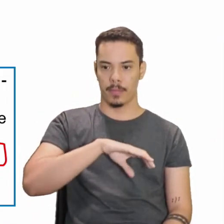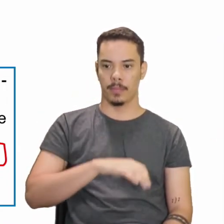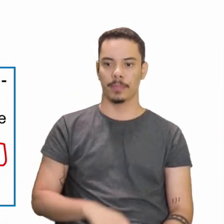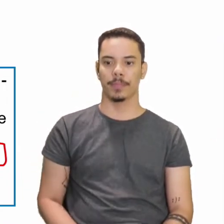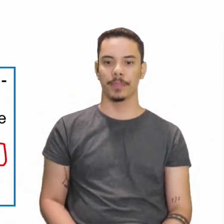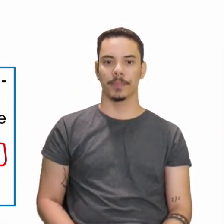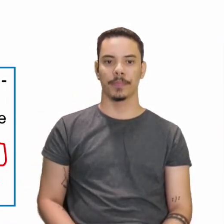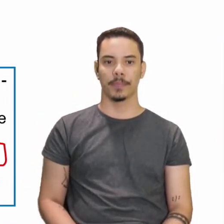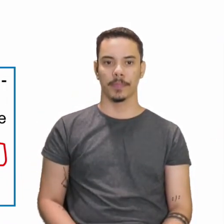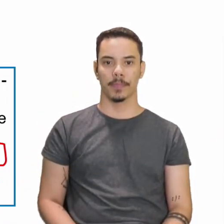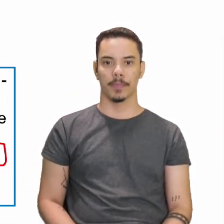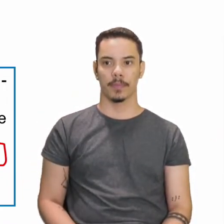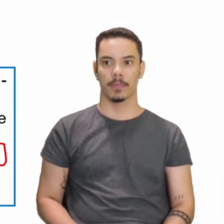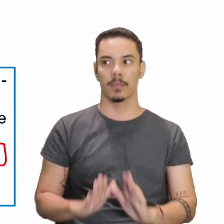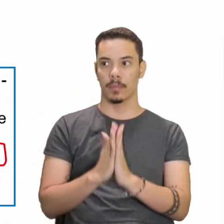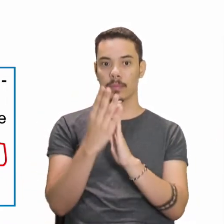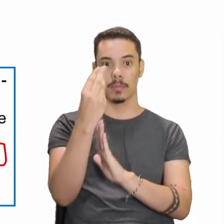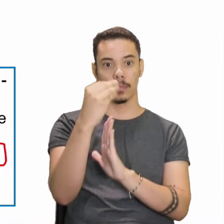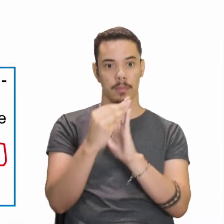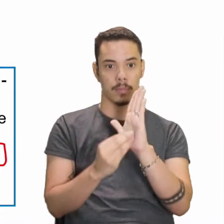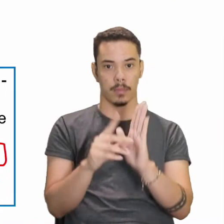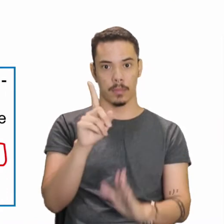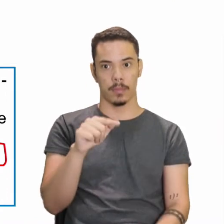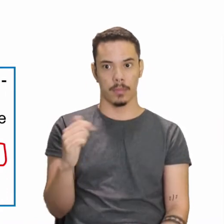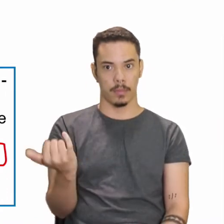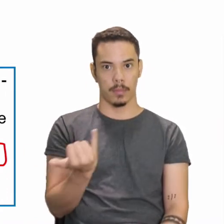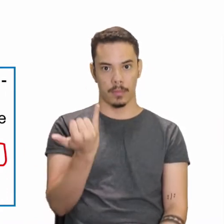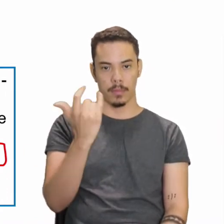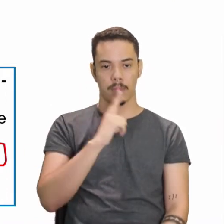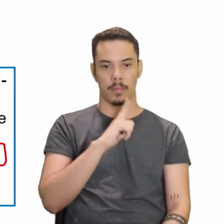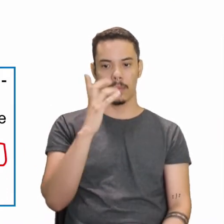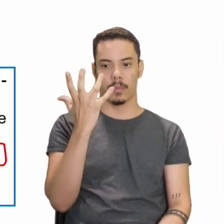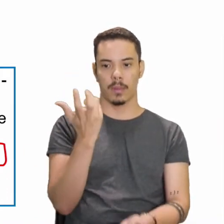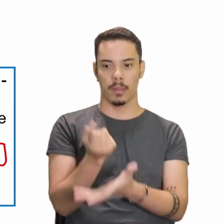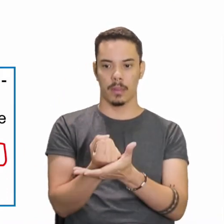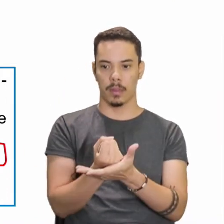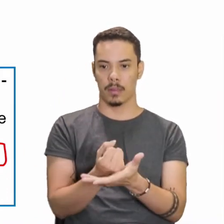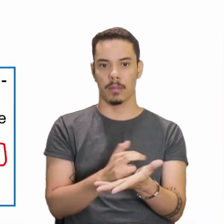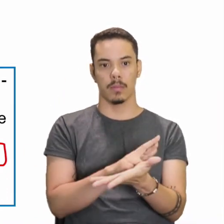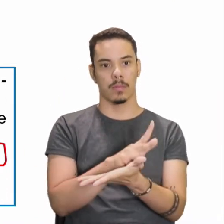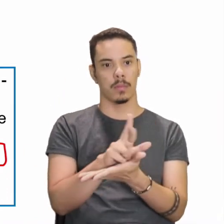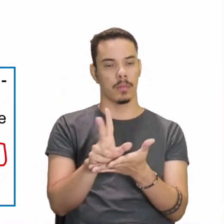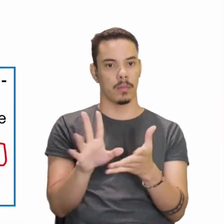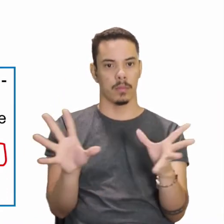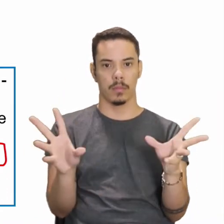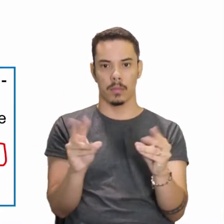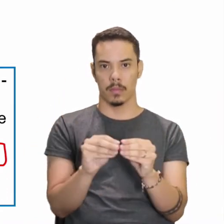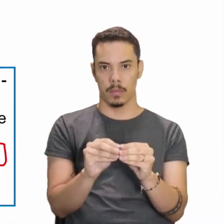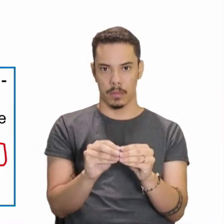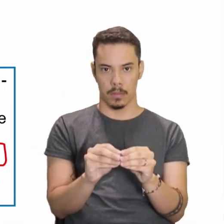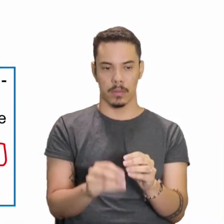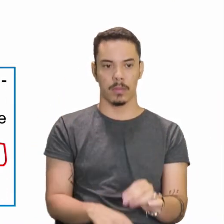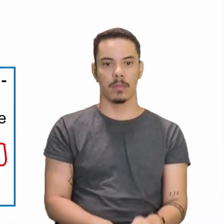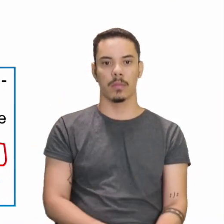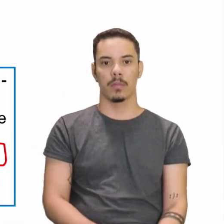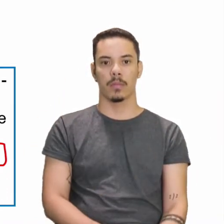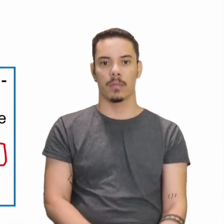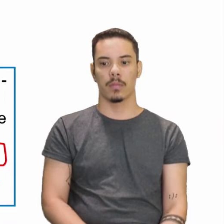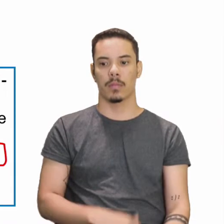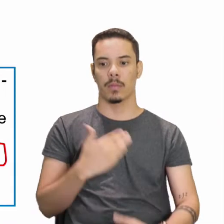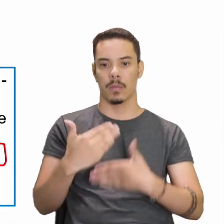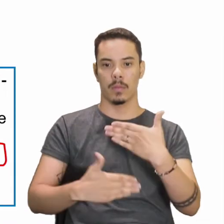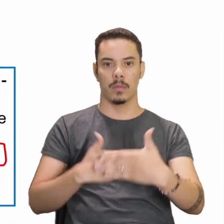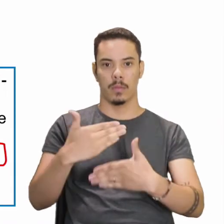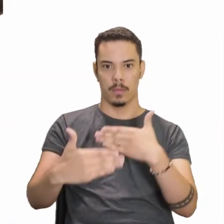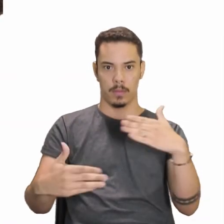Então, esta cartela é importante, aqui nós temos registrado, né, bem resumido, a evolução da língua